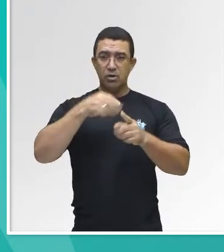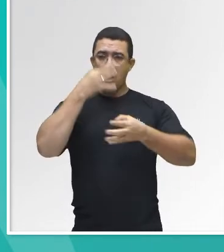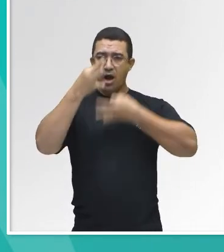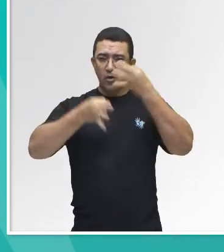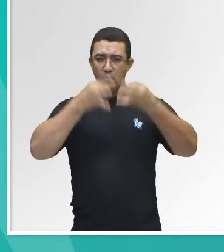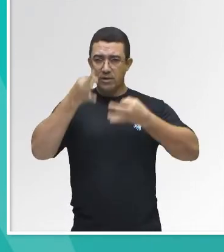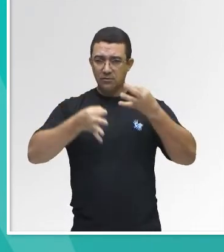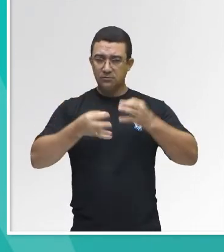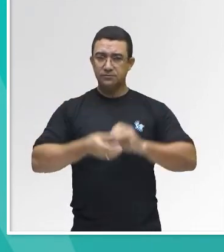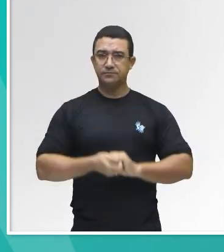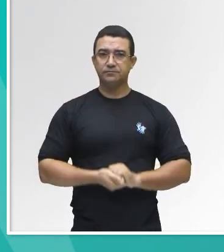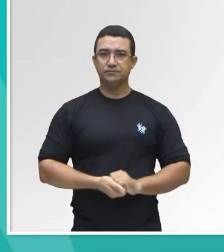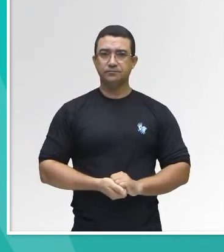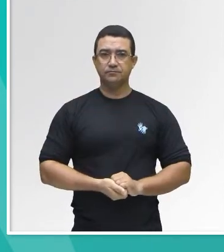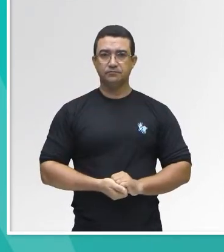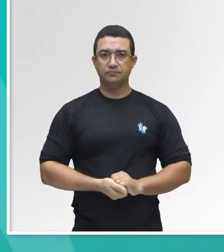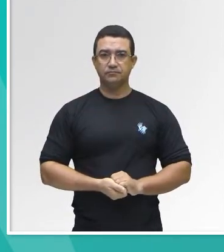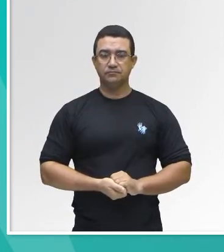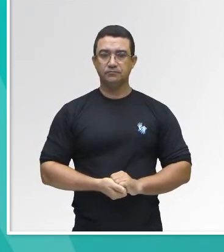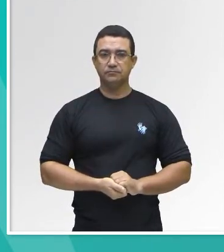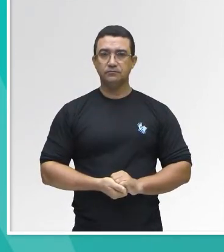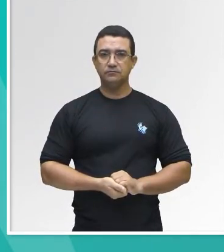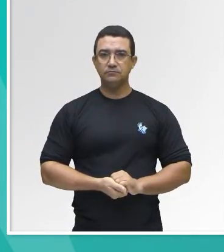argumento, seguindo ainda